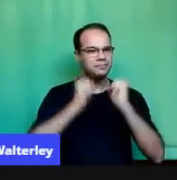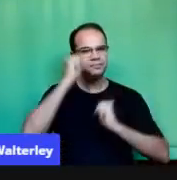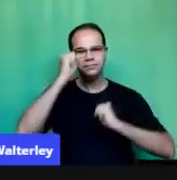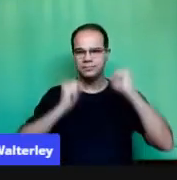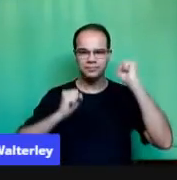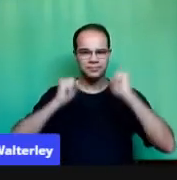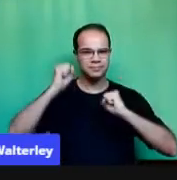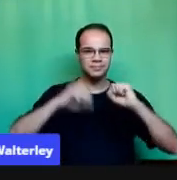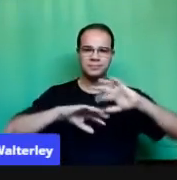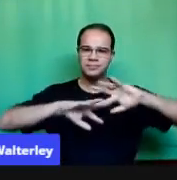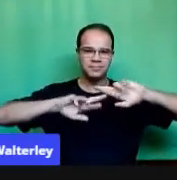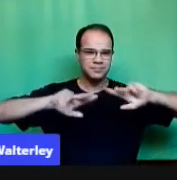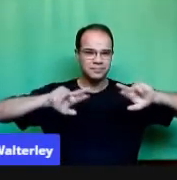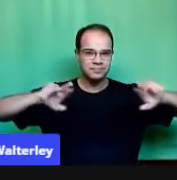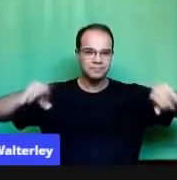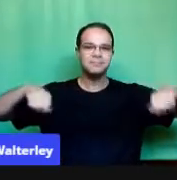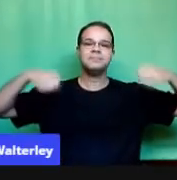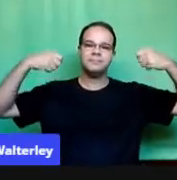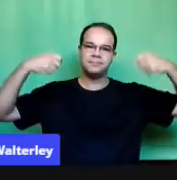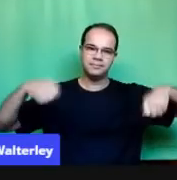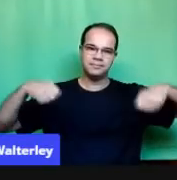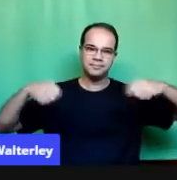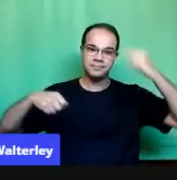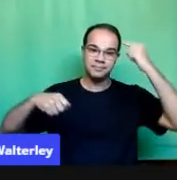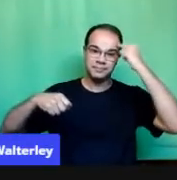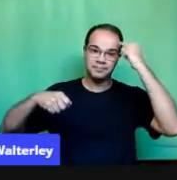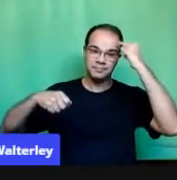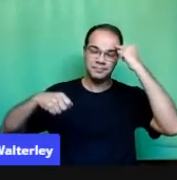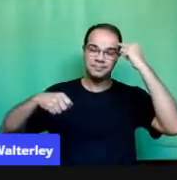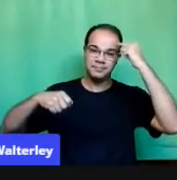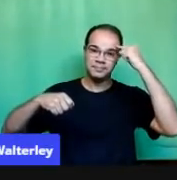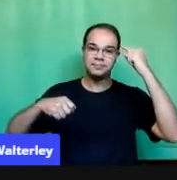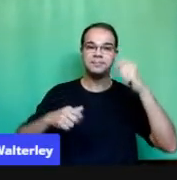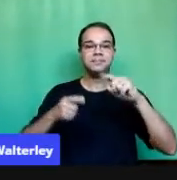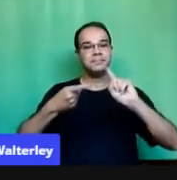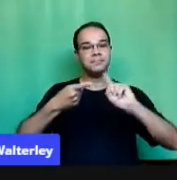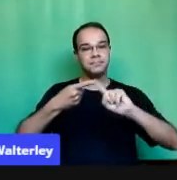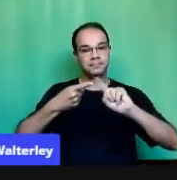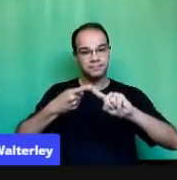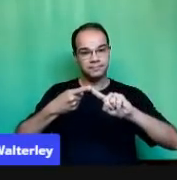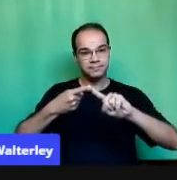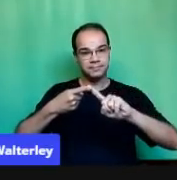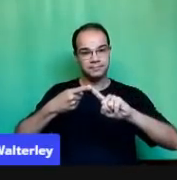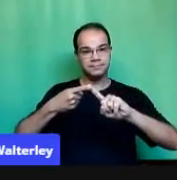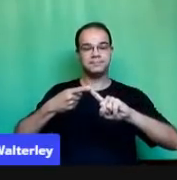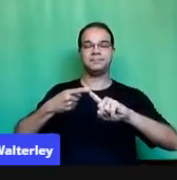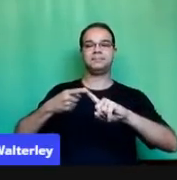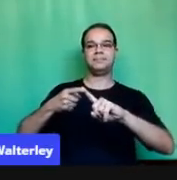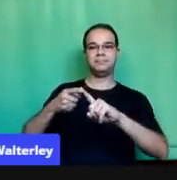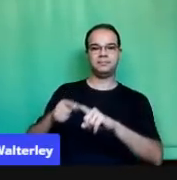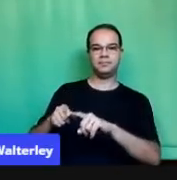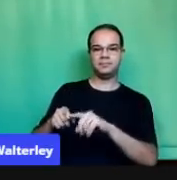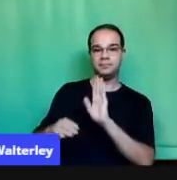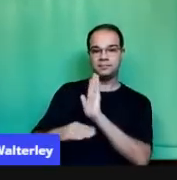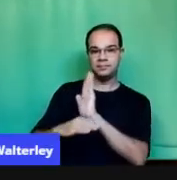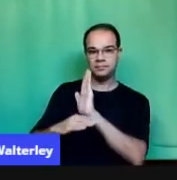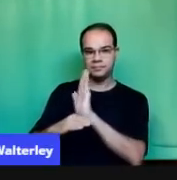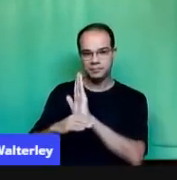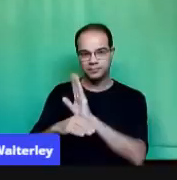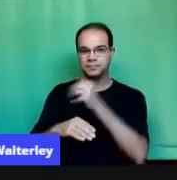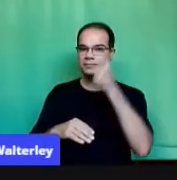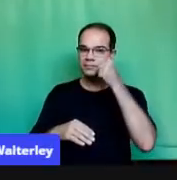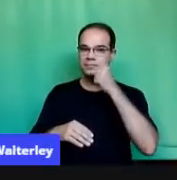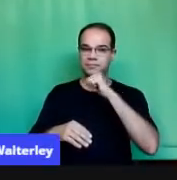se utilizar dele. O quarto campo de experiência é a escuta, fala, pensamento e